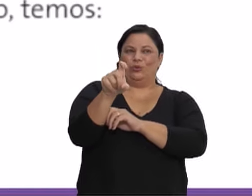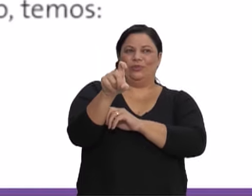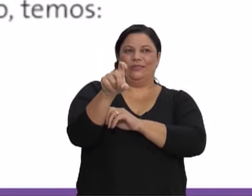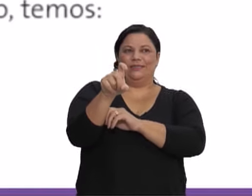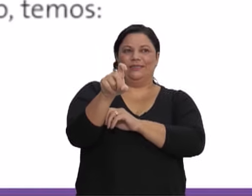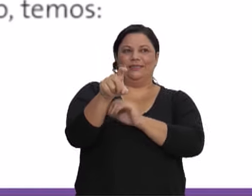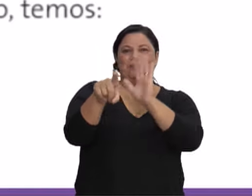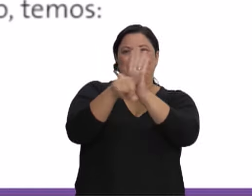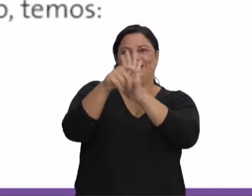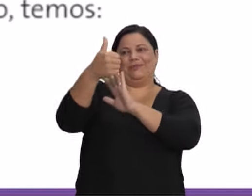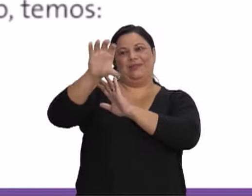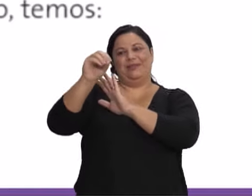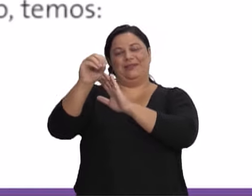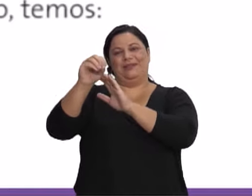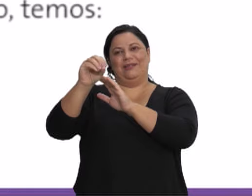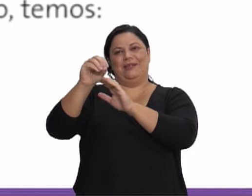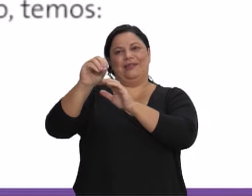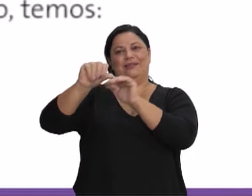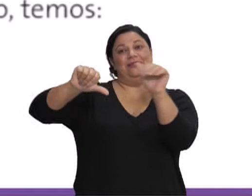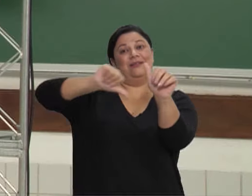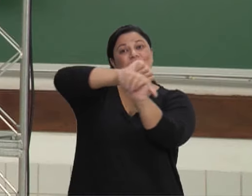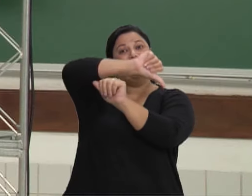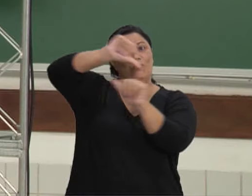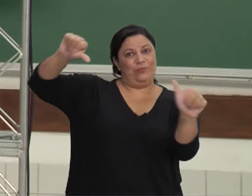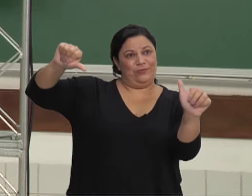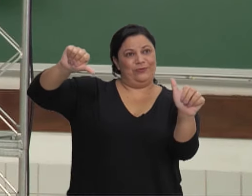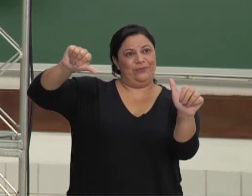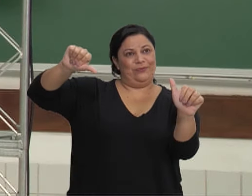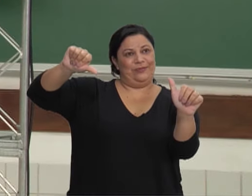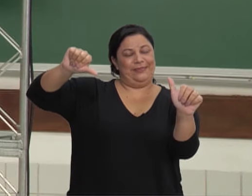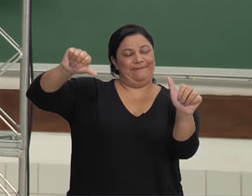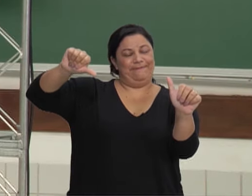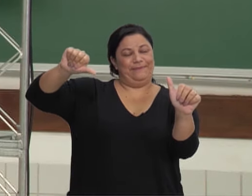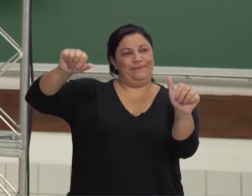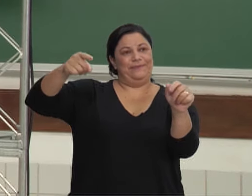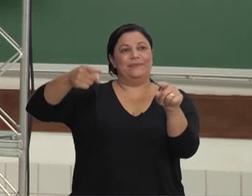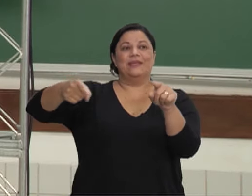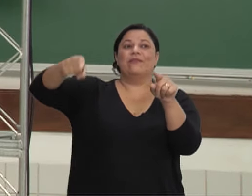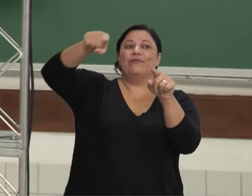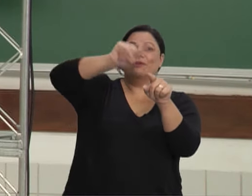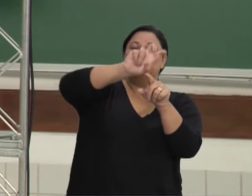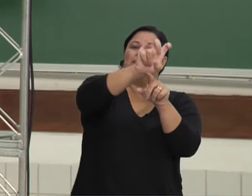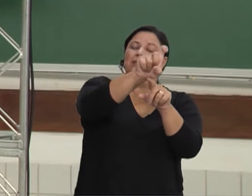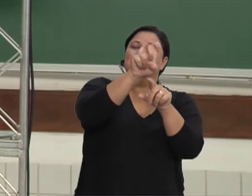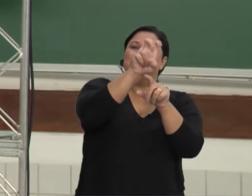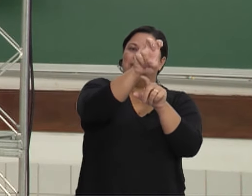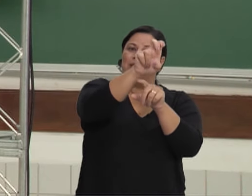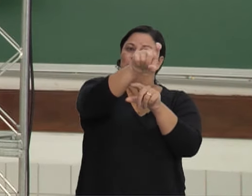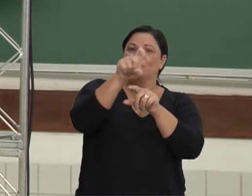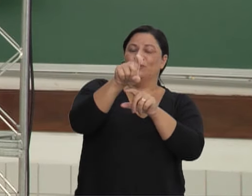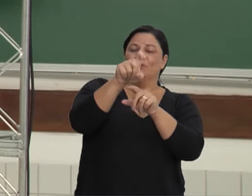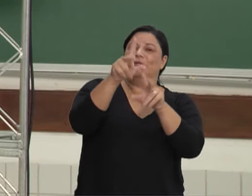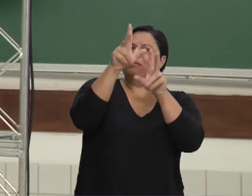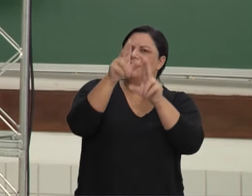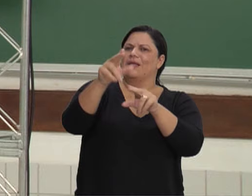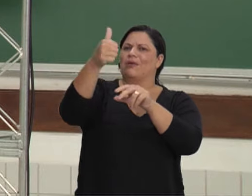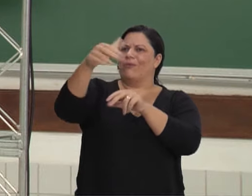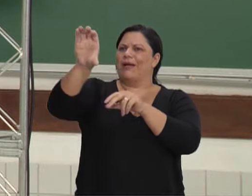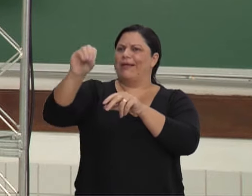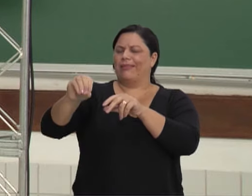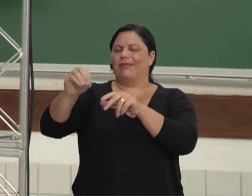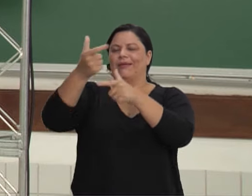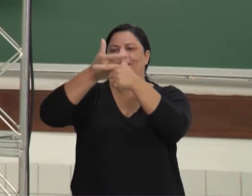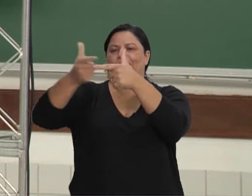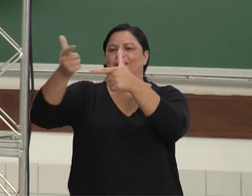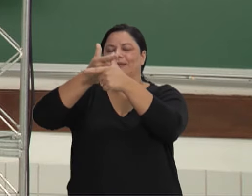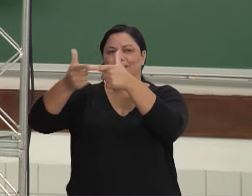outro lado, ele vai inverter o sinal. Vou ficar com 5x igual a 10. Vou passar o 5 dividindo. Vou